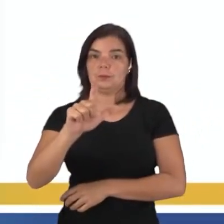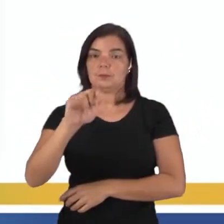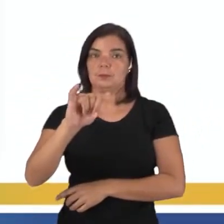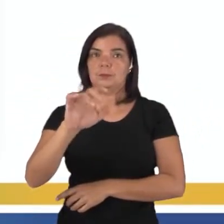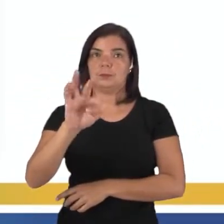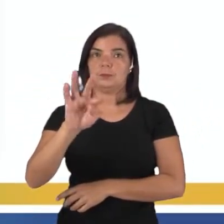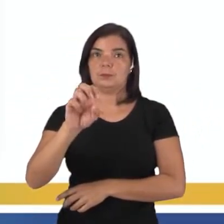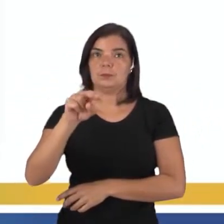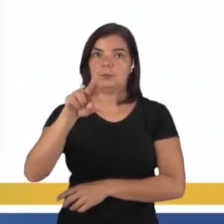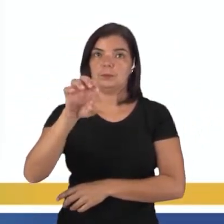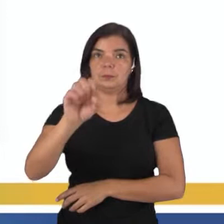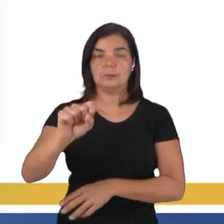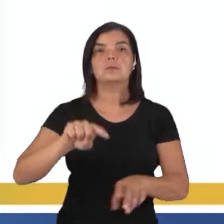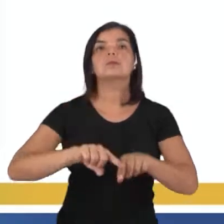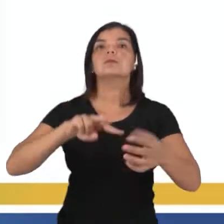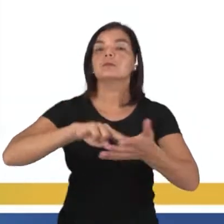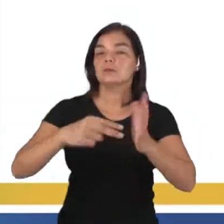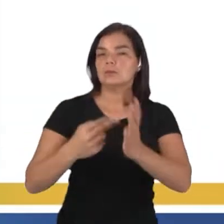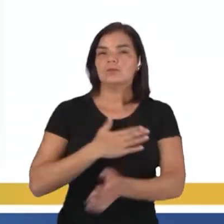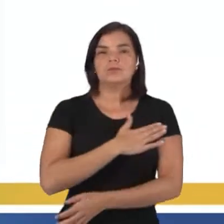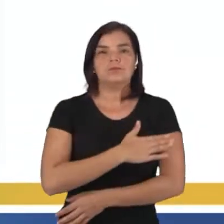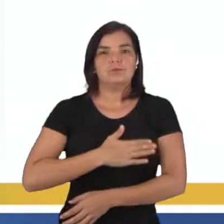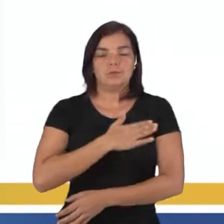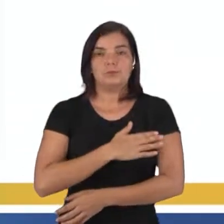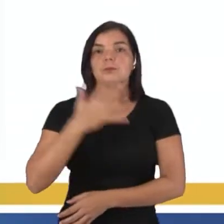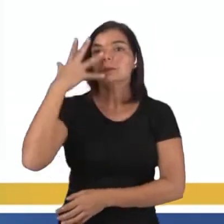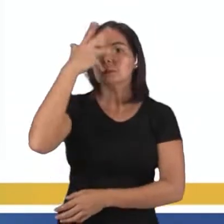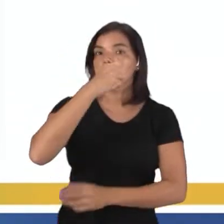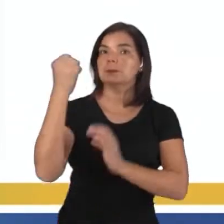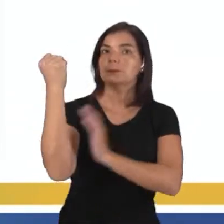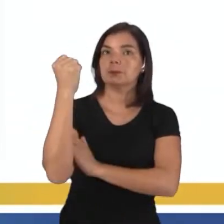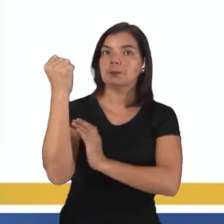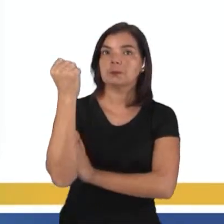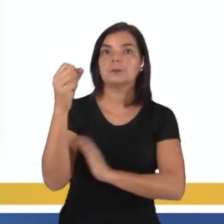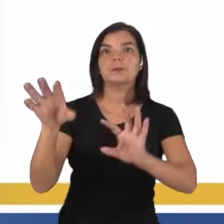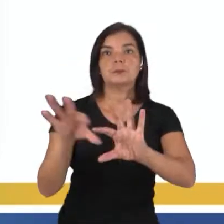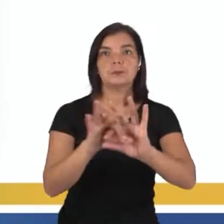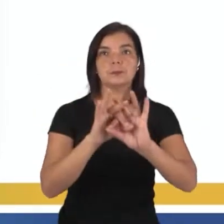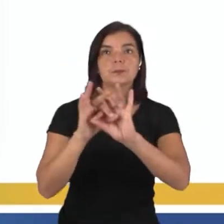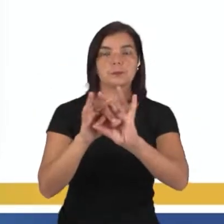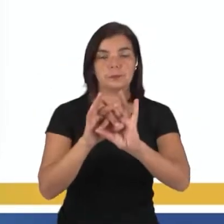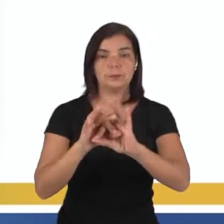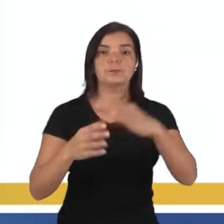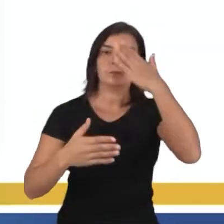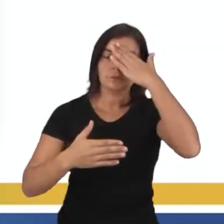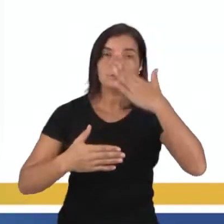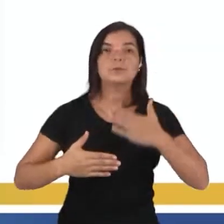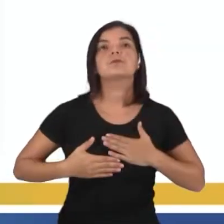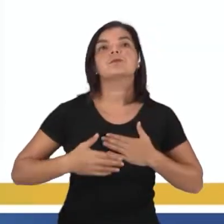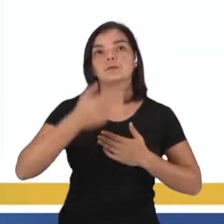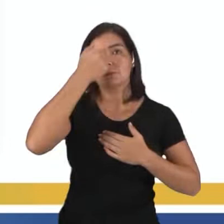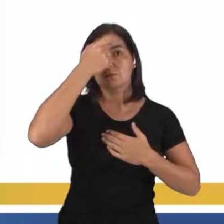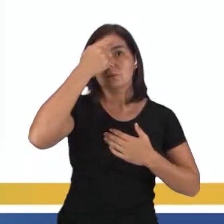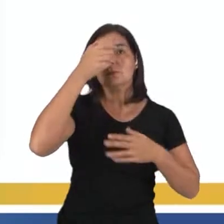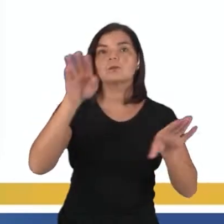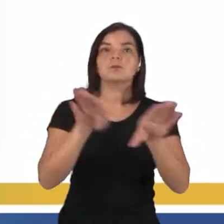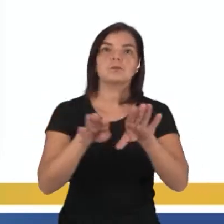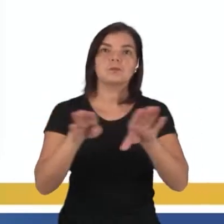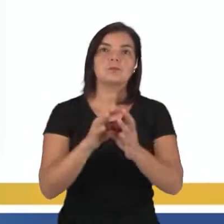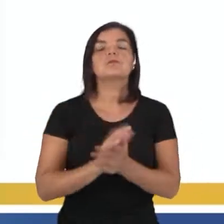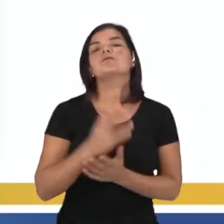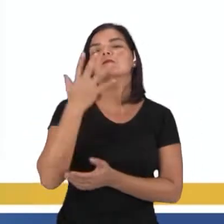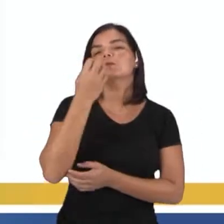kalos e stenos, beleza e força. Harmonia entre mente e corpo. A arte e a ciência do